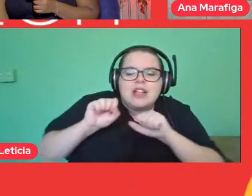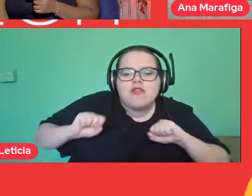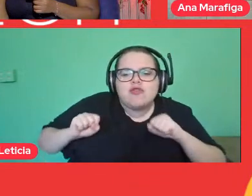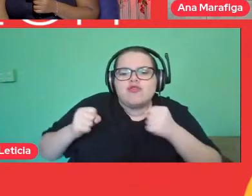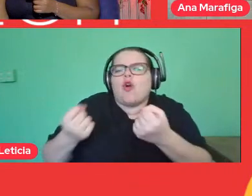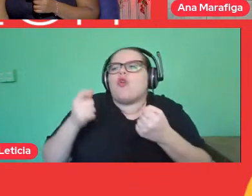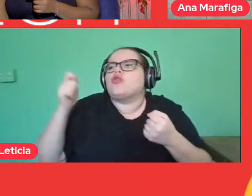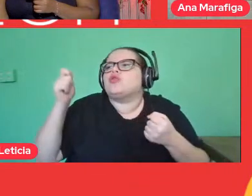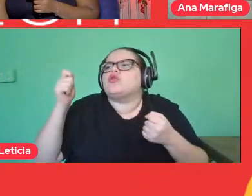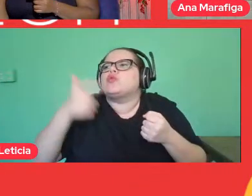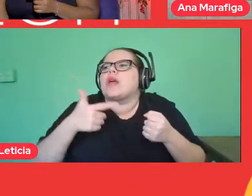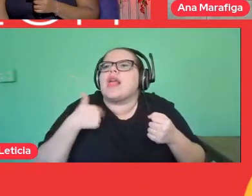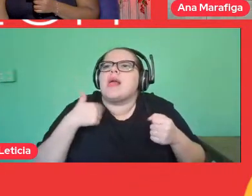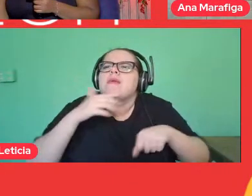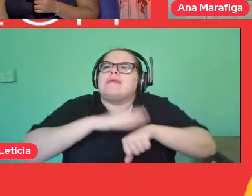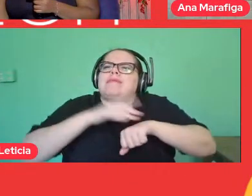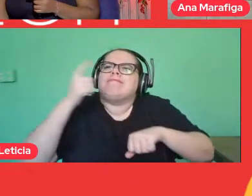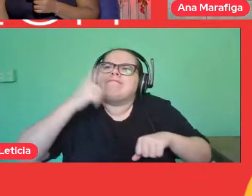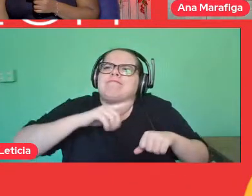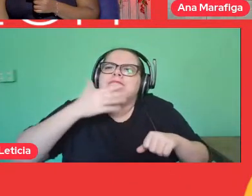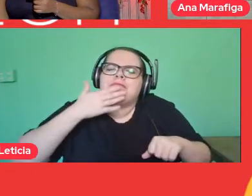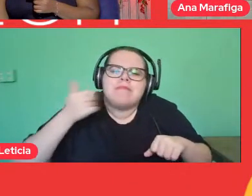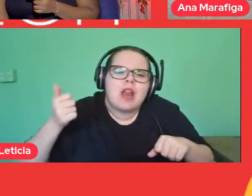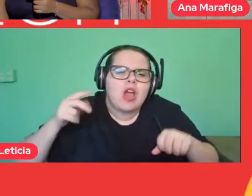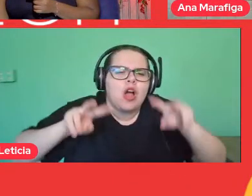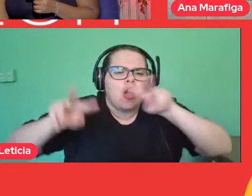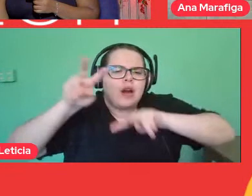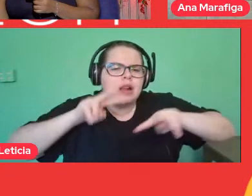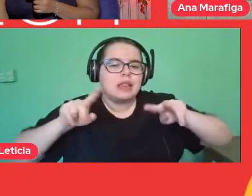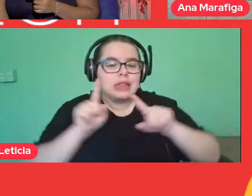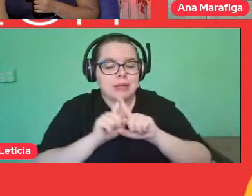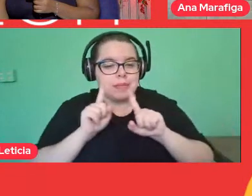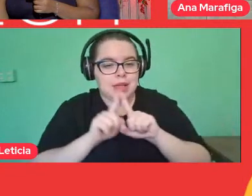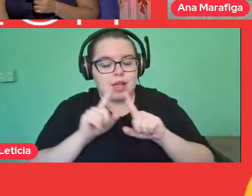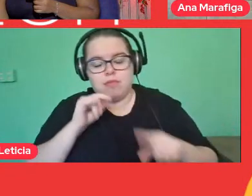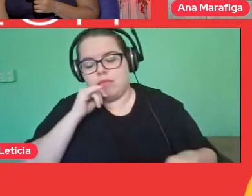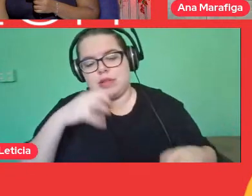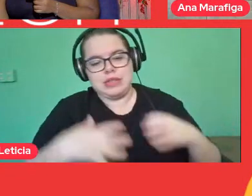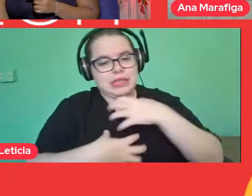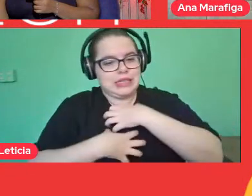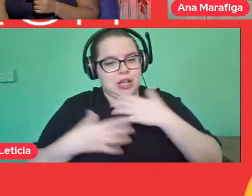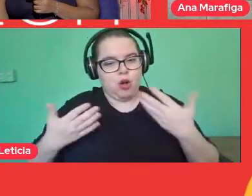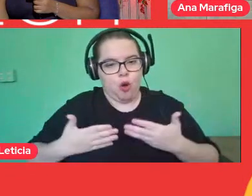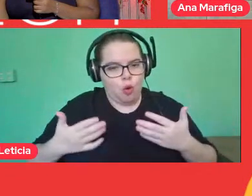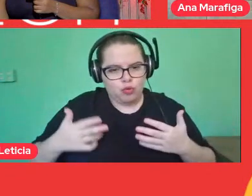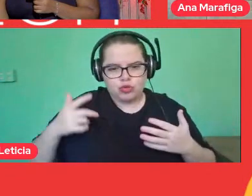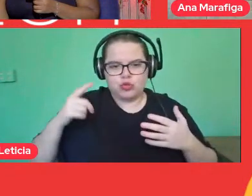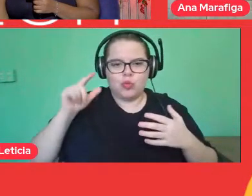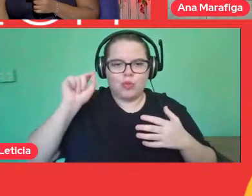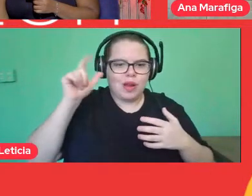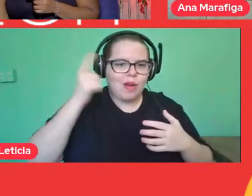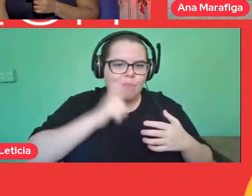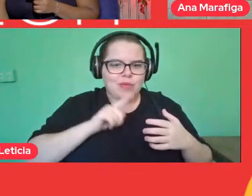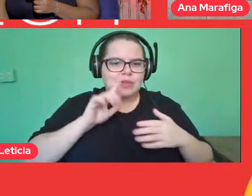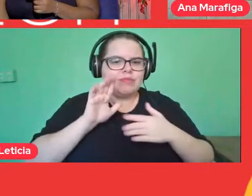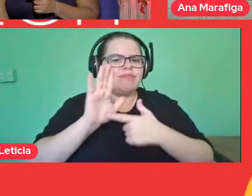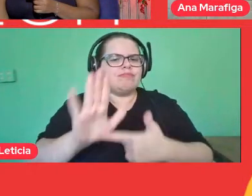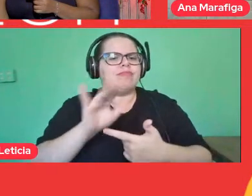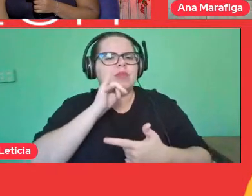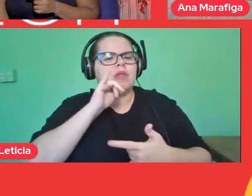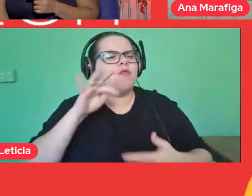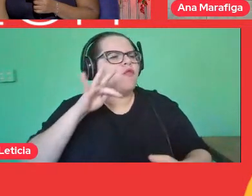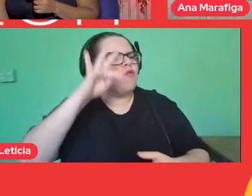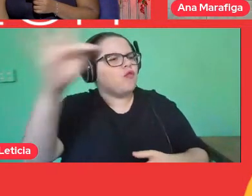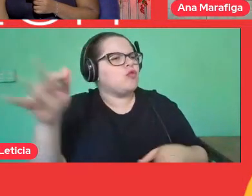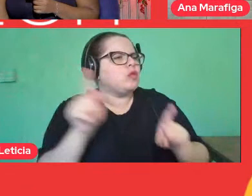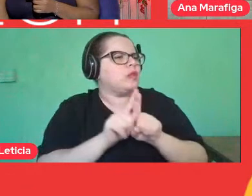fazer melhor também, de como eu poderia ouvir melhor, de onde estão as dores de hoje, o que eu posso movimentar para que no futuro aquilo seja